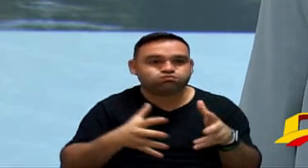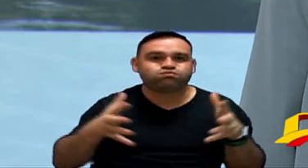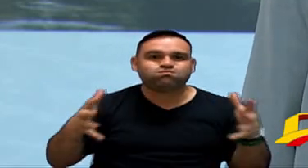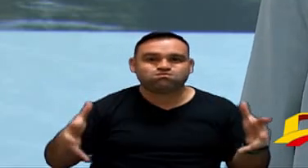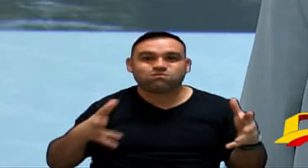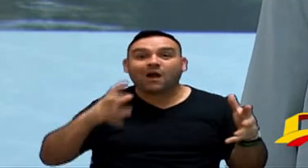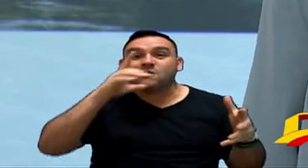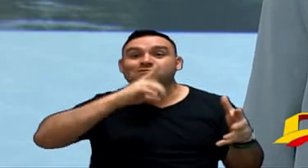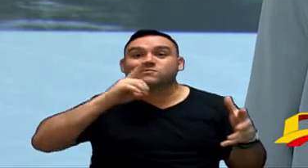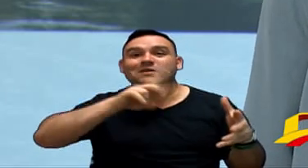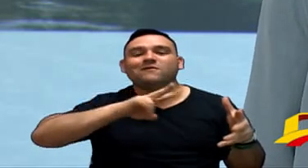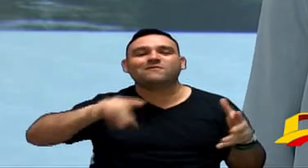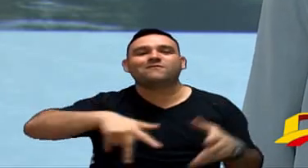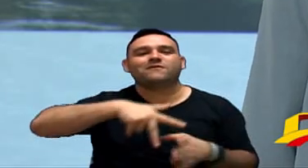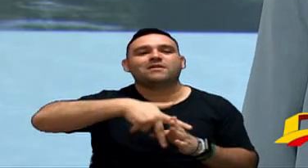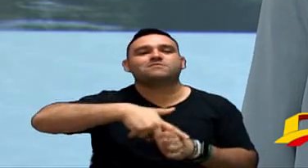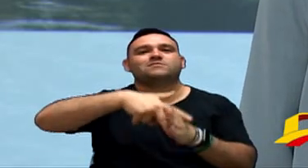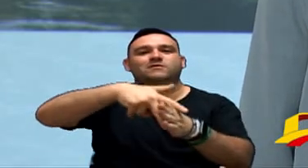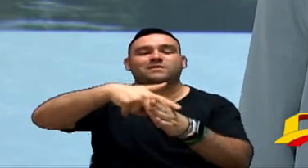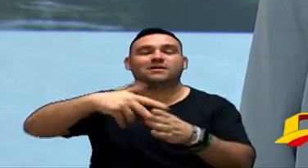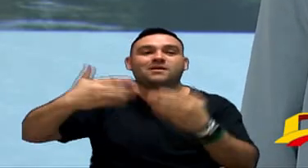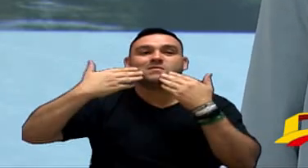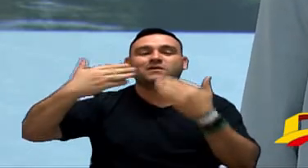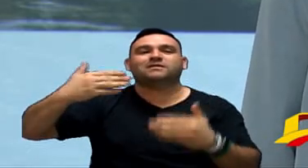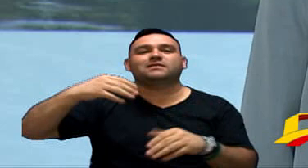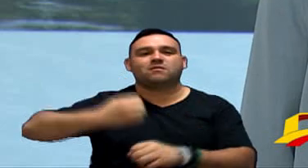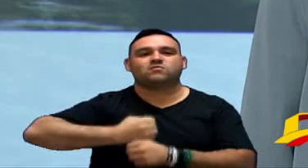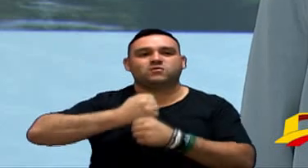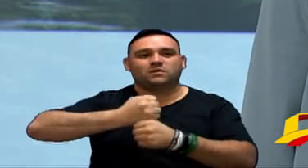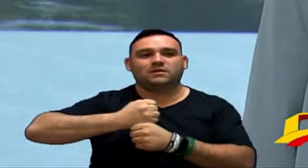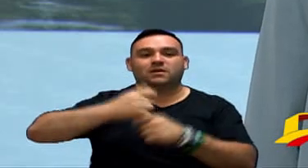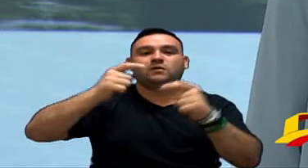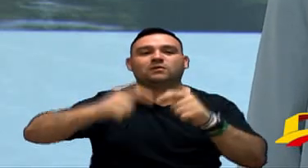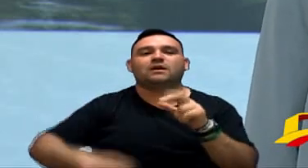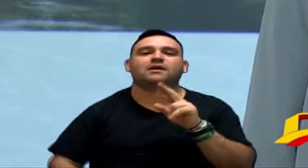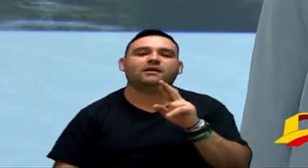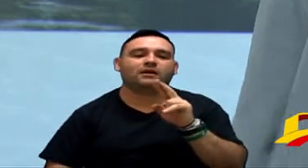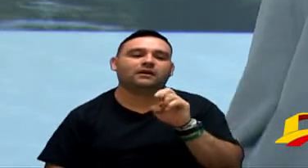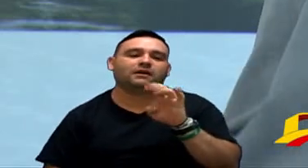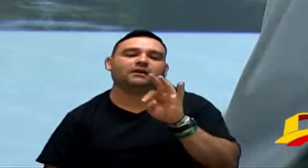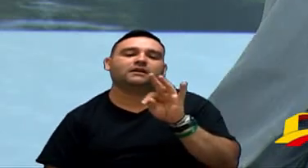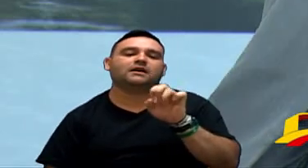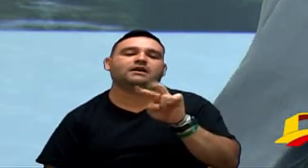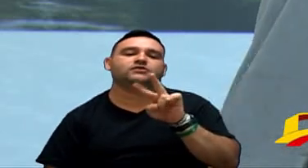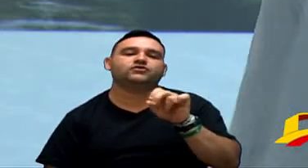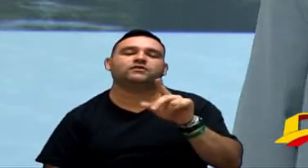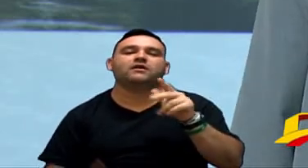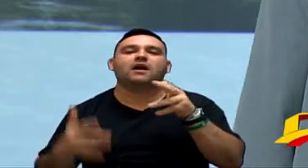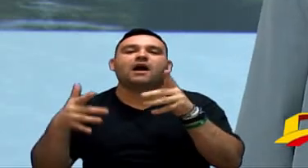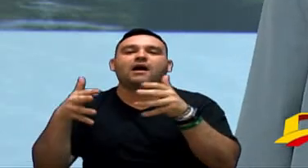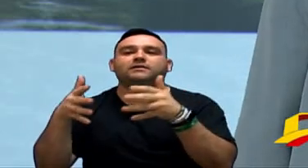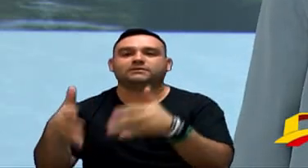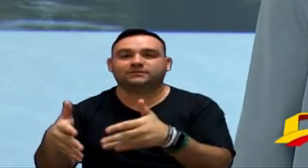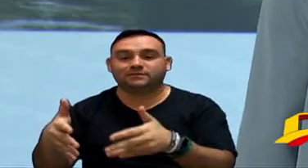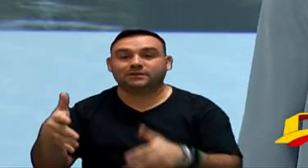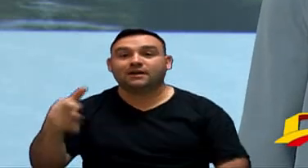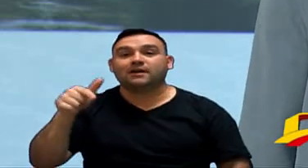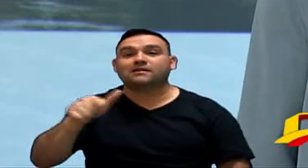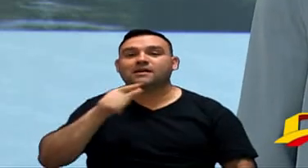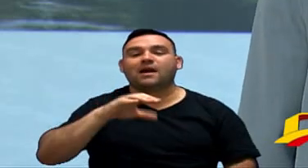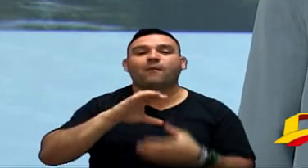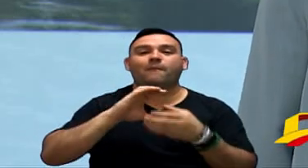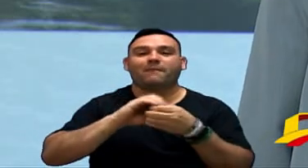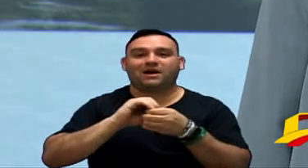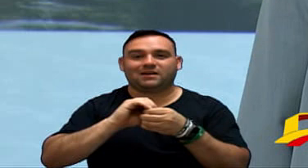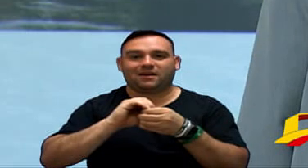teremos o tradicional desfile tropeiro saindo do lado Recreativo e vindo até o Parque das